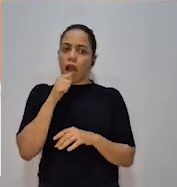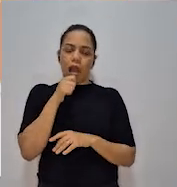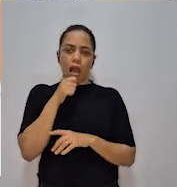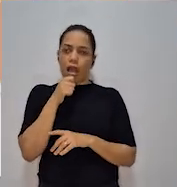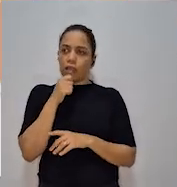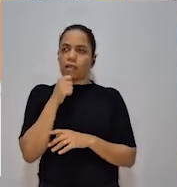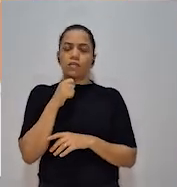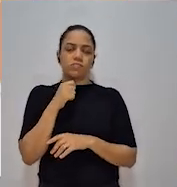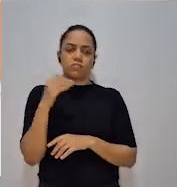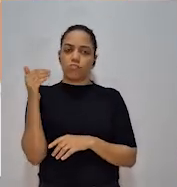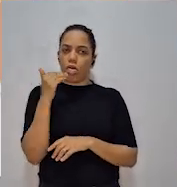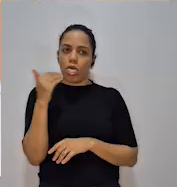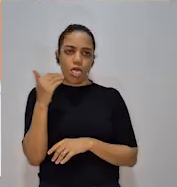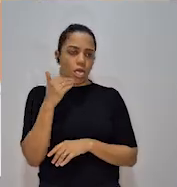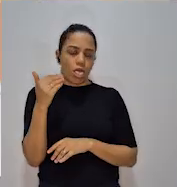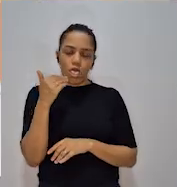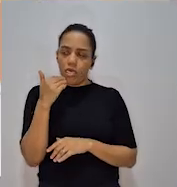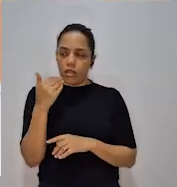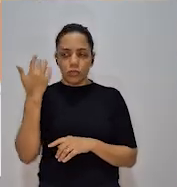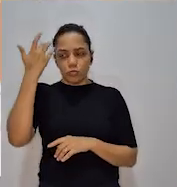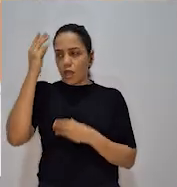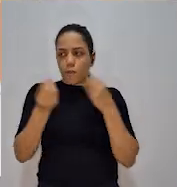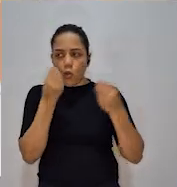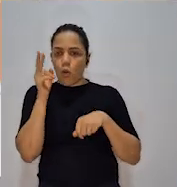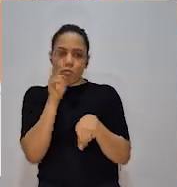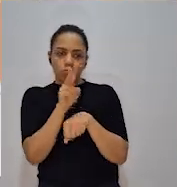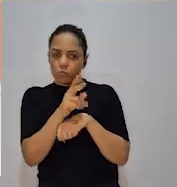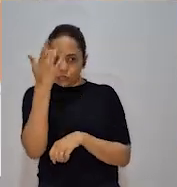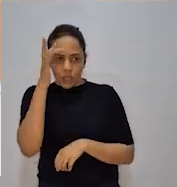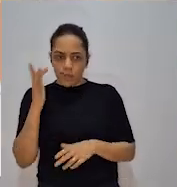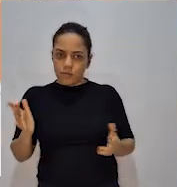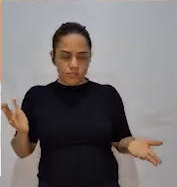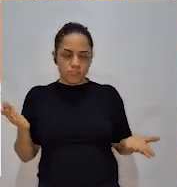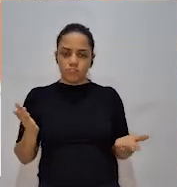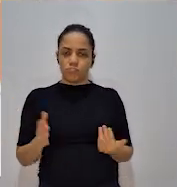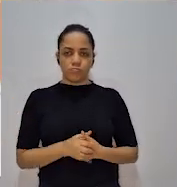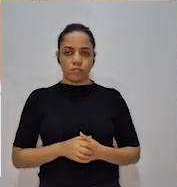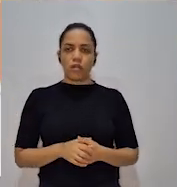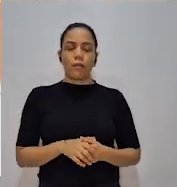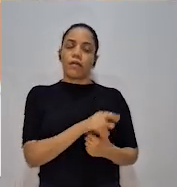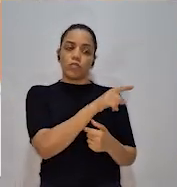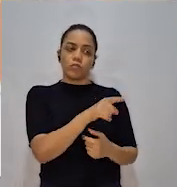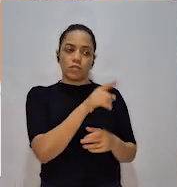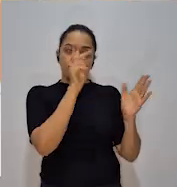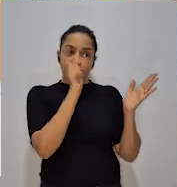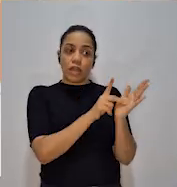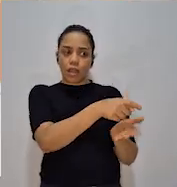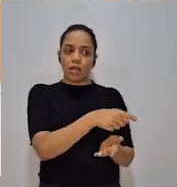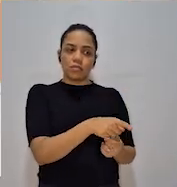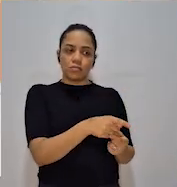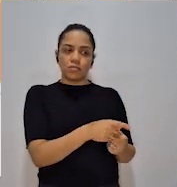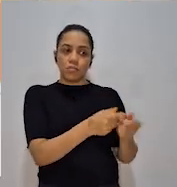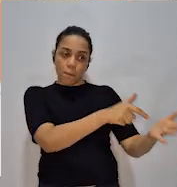tem toda a razão. E o que você diz só reforça o que eu acabei de dizer anteriormente, né? Na ausência de